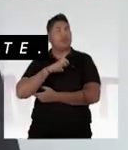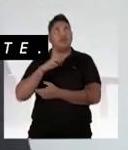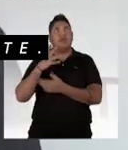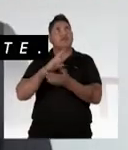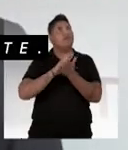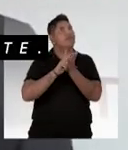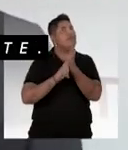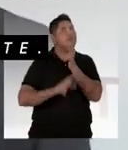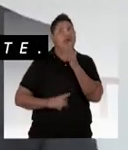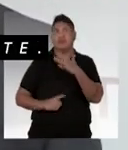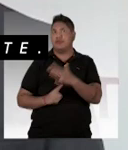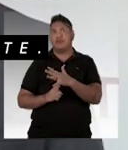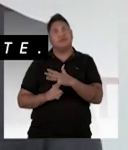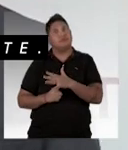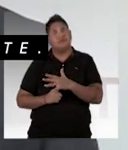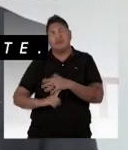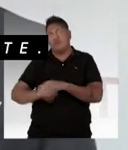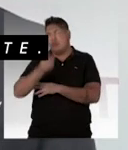recebe inúmeras denúncias